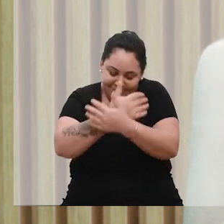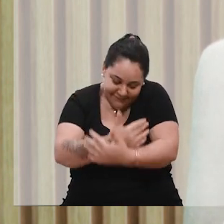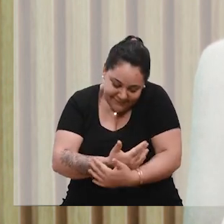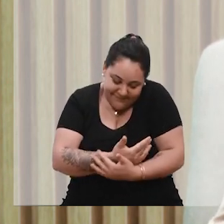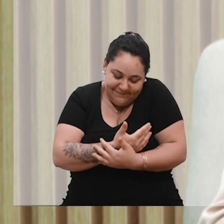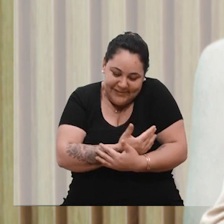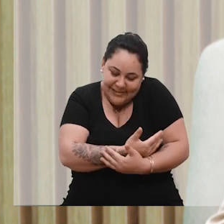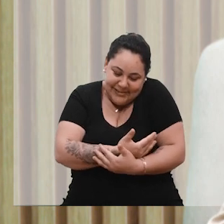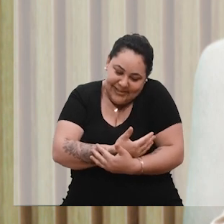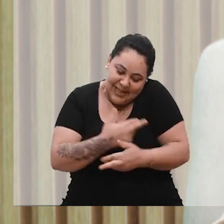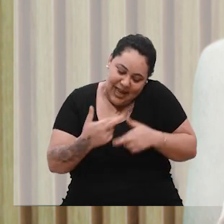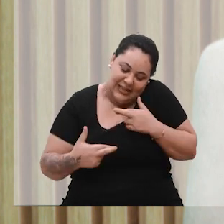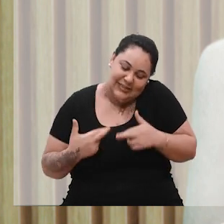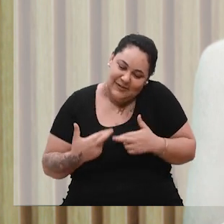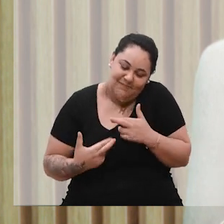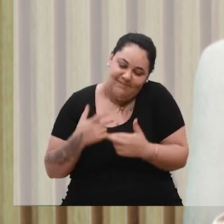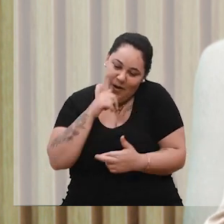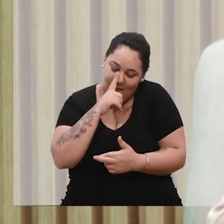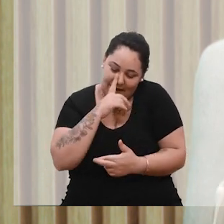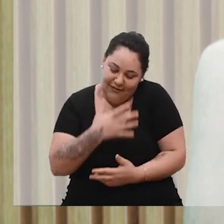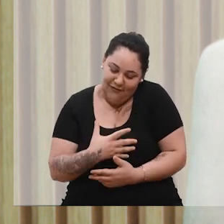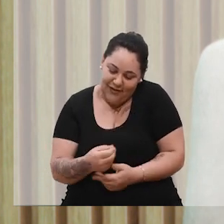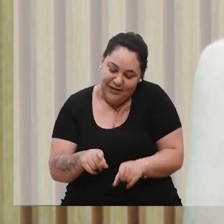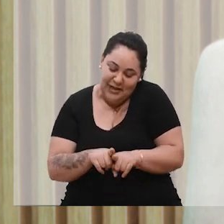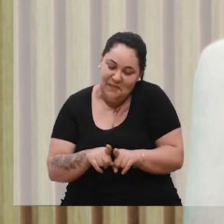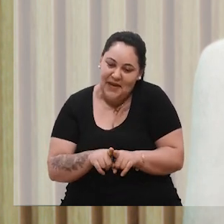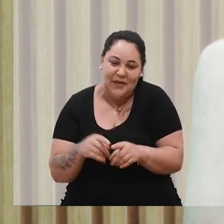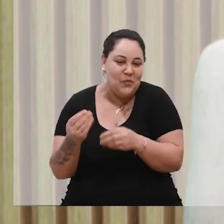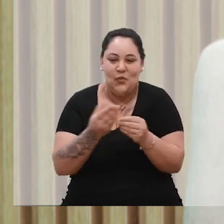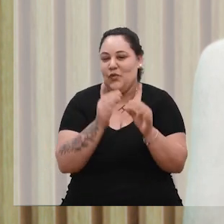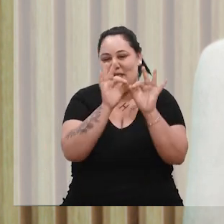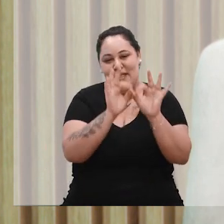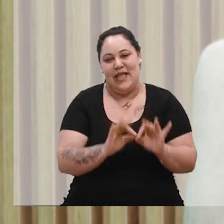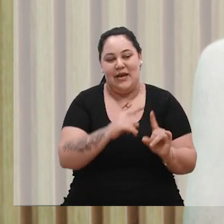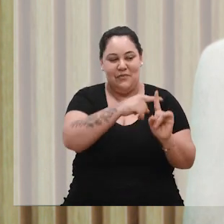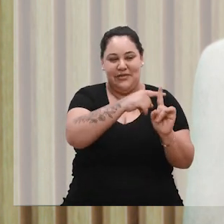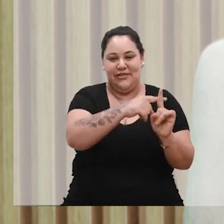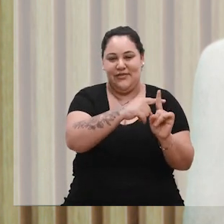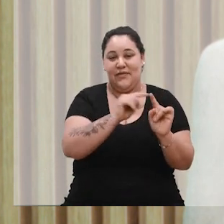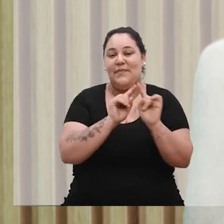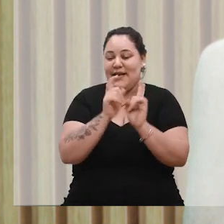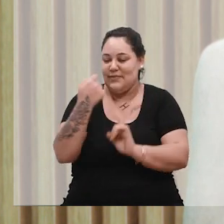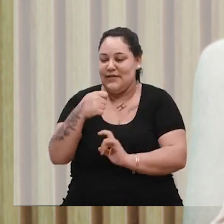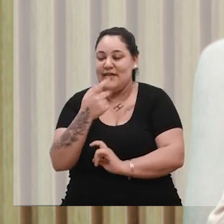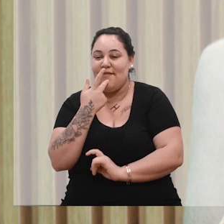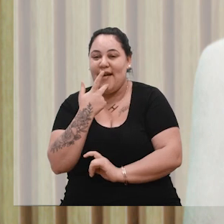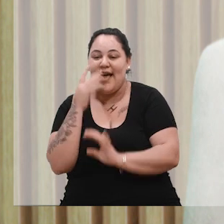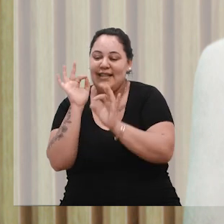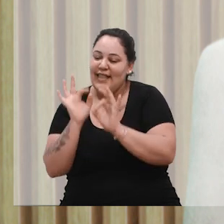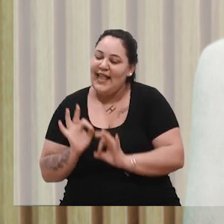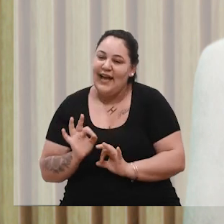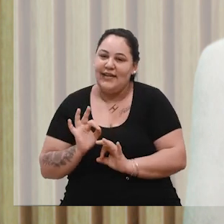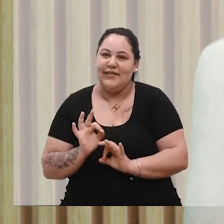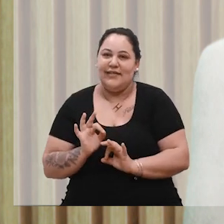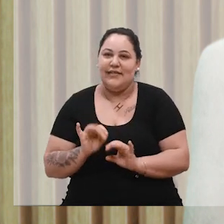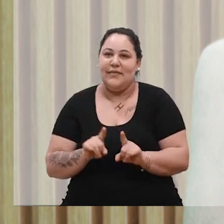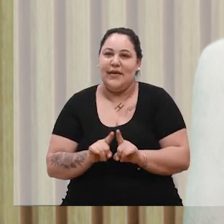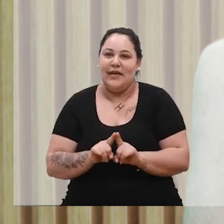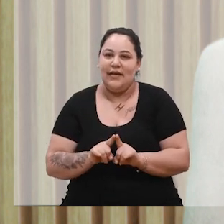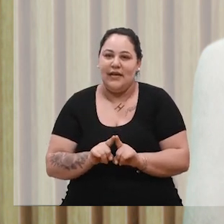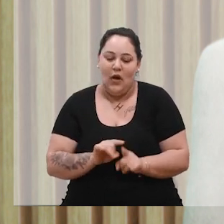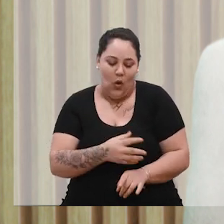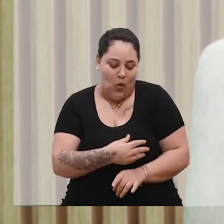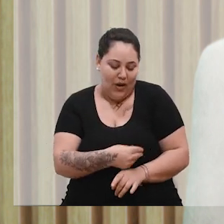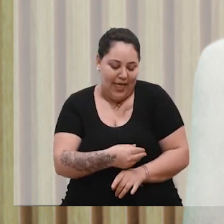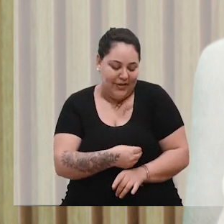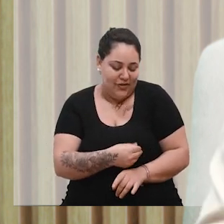relação. Mas é de tanta coisa positiva, mas também tem que falar disso que a Morgana trouxe. É de graça.